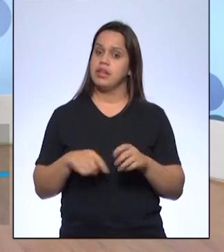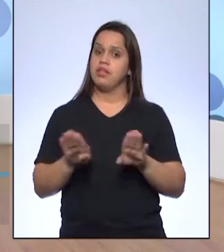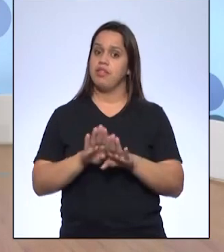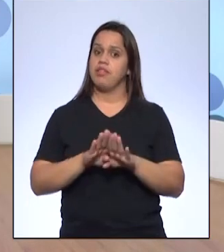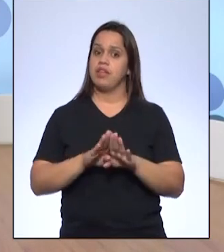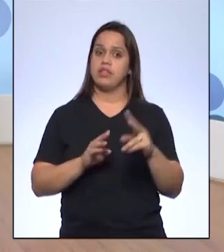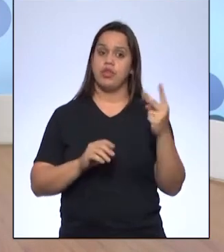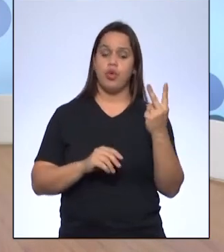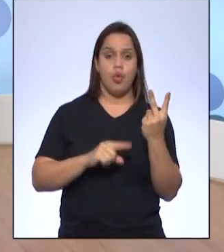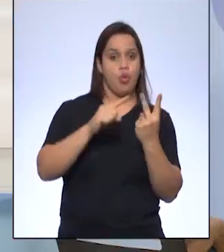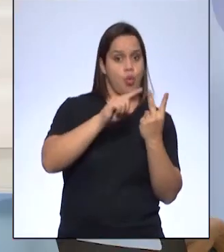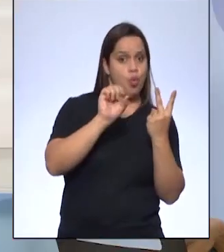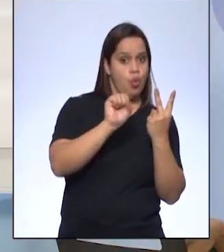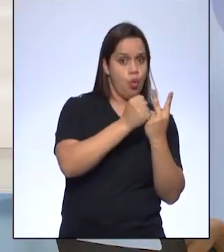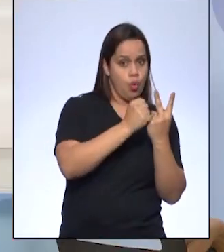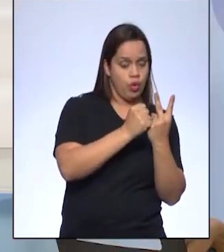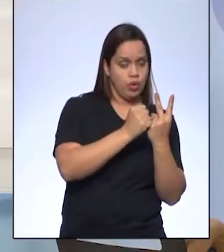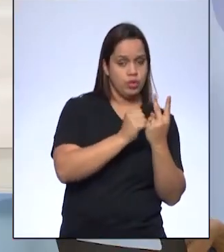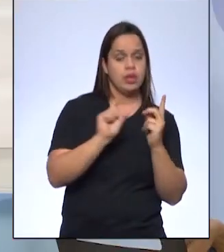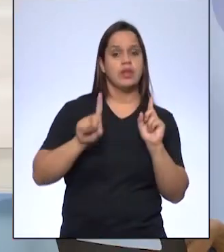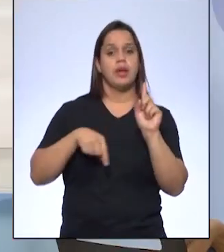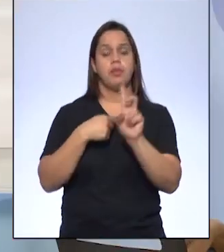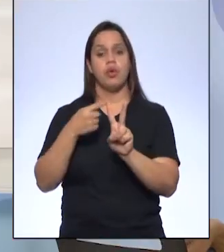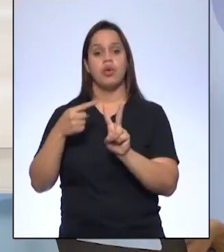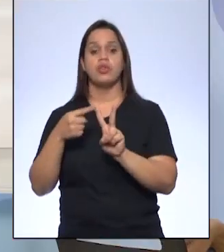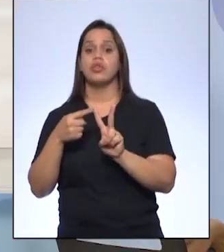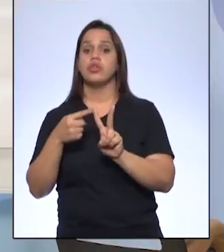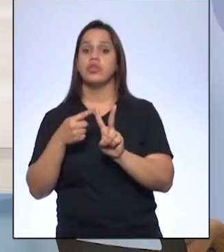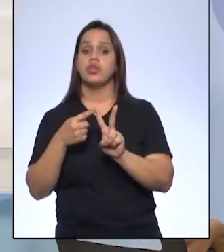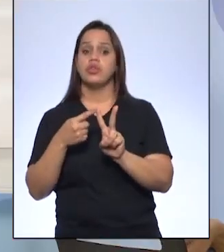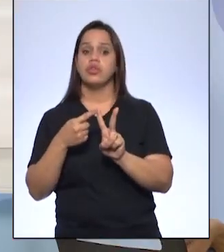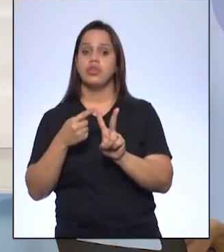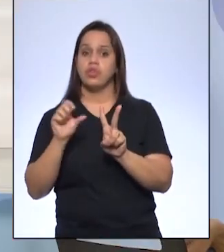dois. Primeiro o 8 e depois o